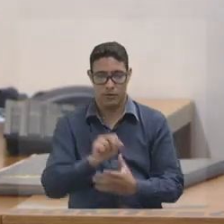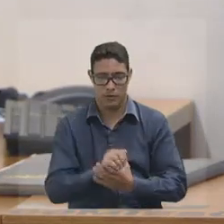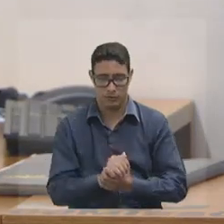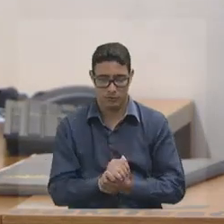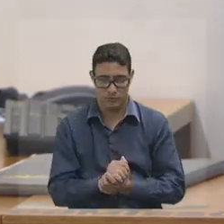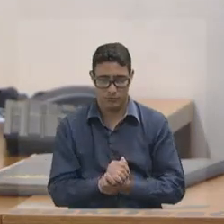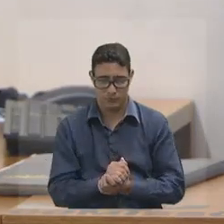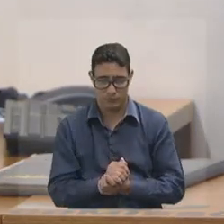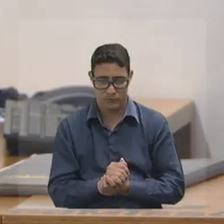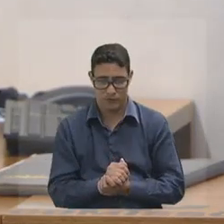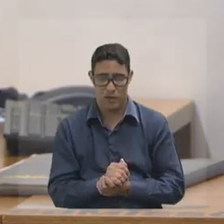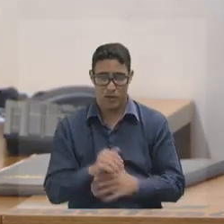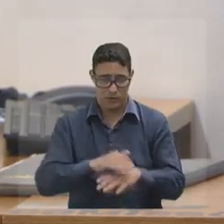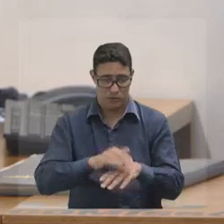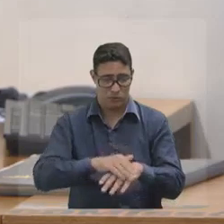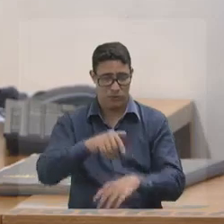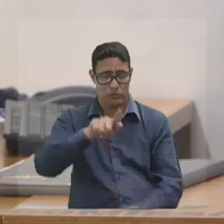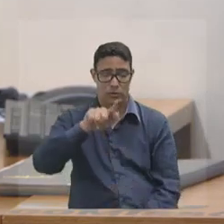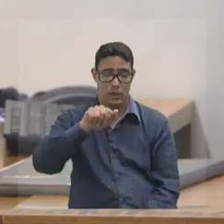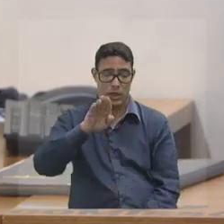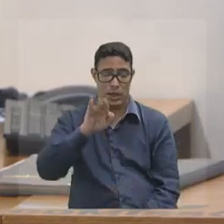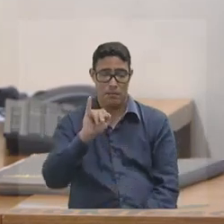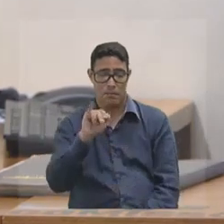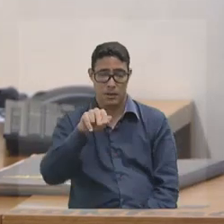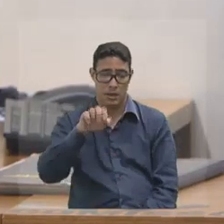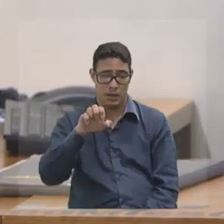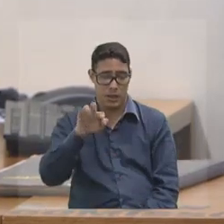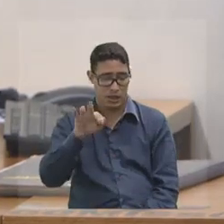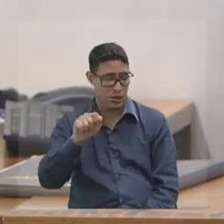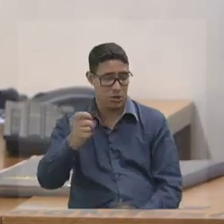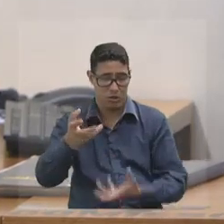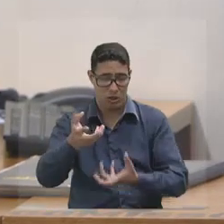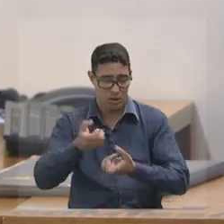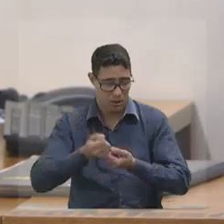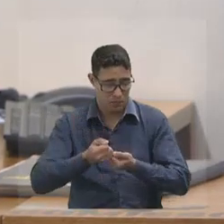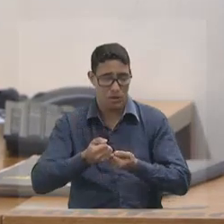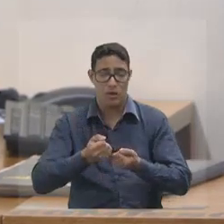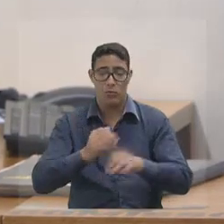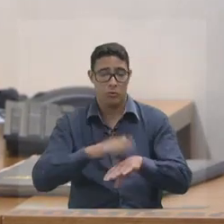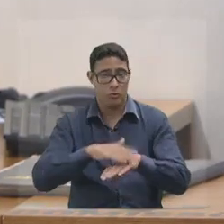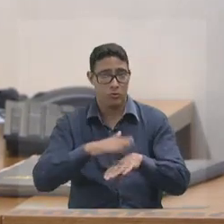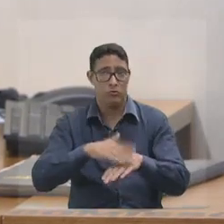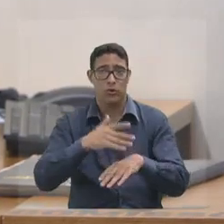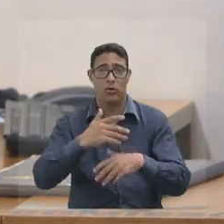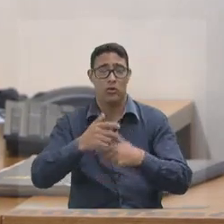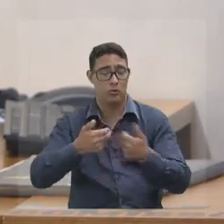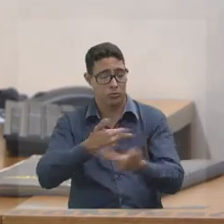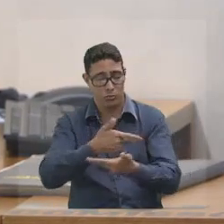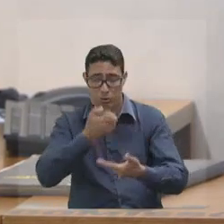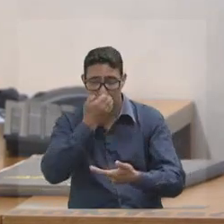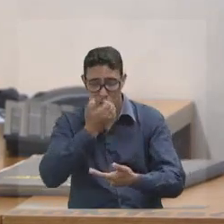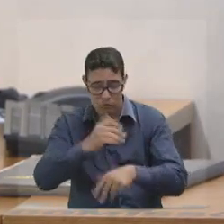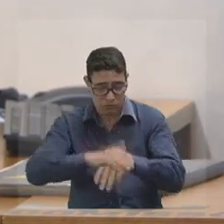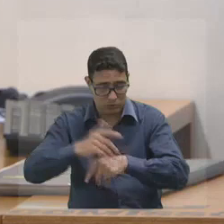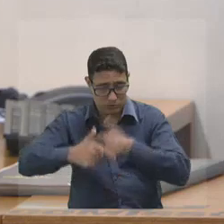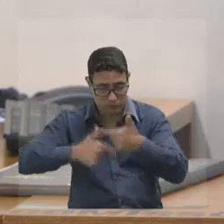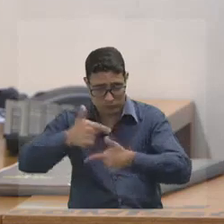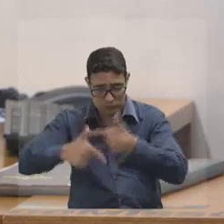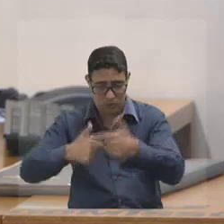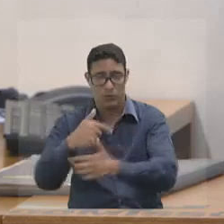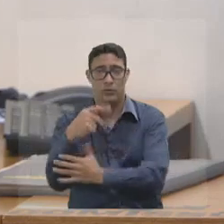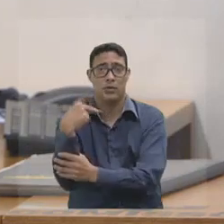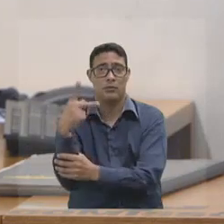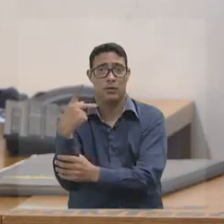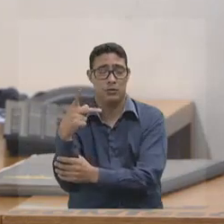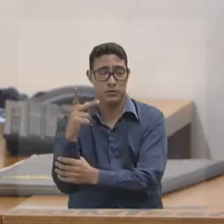no nosso gabinete aqui por exemplo não recebemos nada ao contrário aí das suas atuações pelo contrário elogios